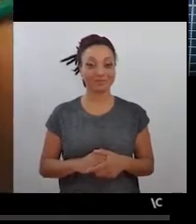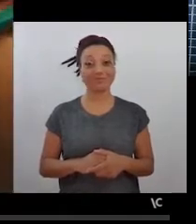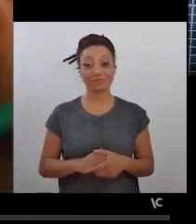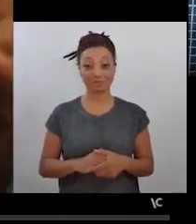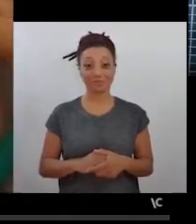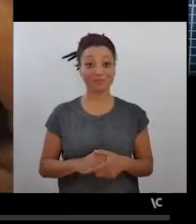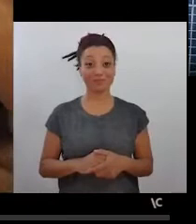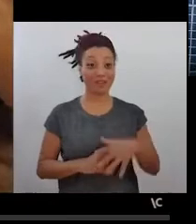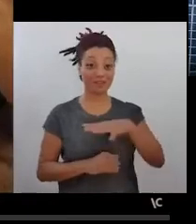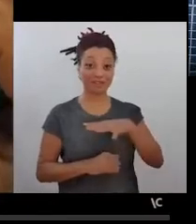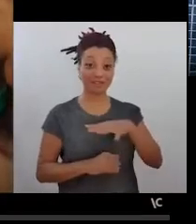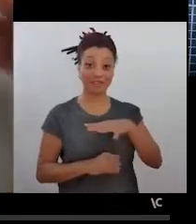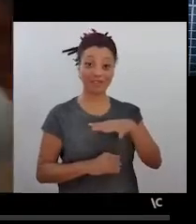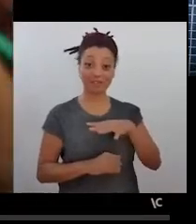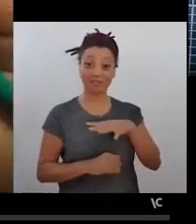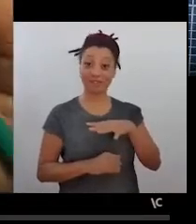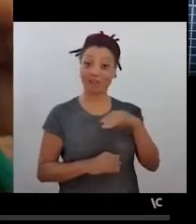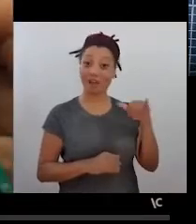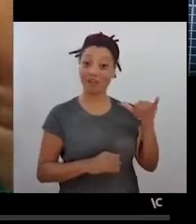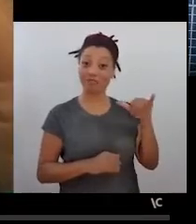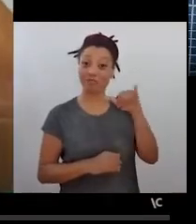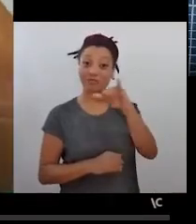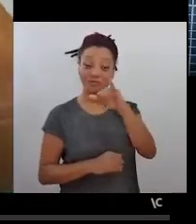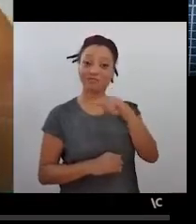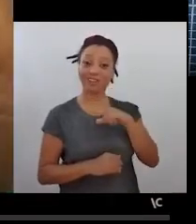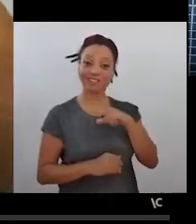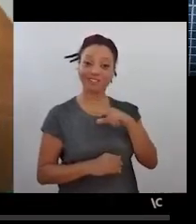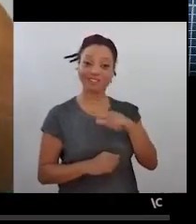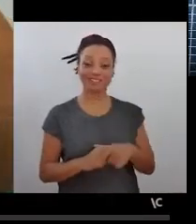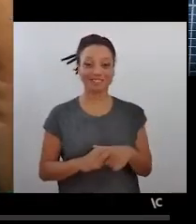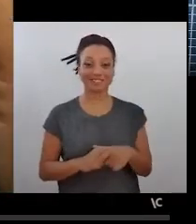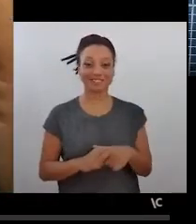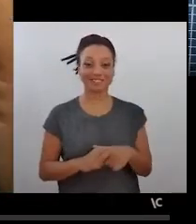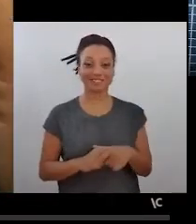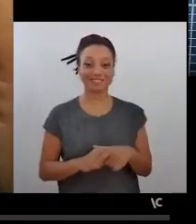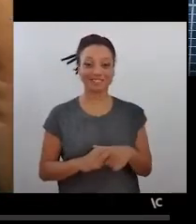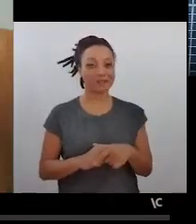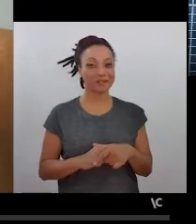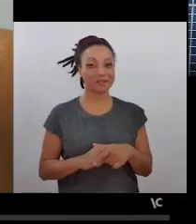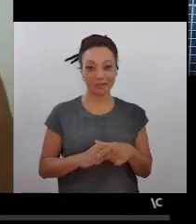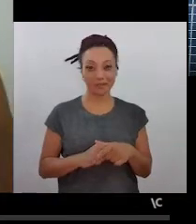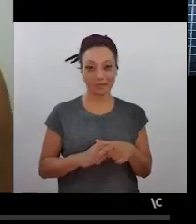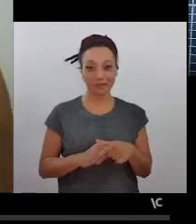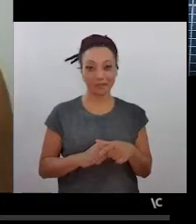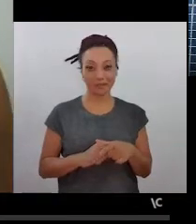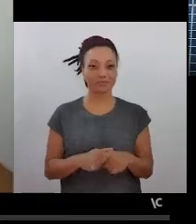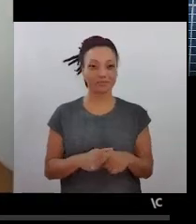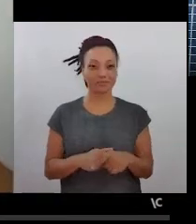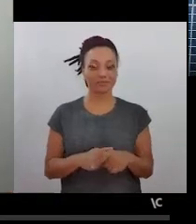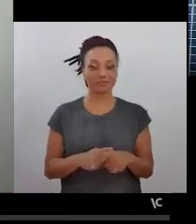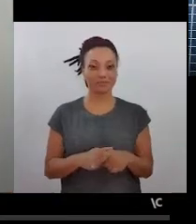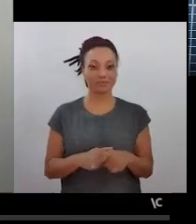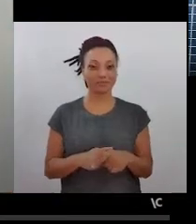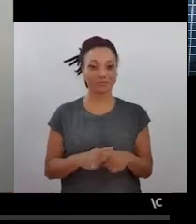bem. Eu quero que nessa cidade também tenha um avião. Então, aqui eu peguei uma imagem. Vou tentar. Deixa eu ver se tem outra aqui. Se ela